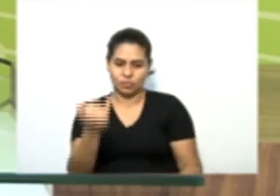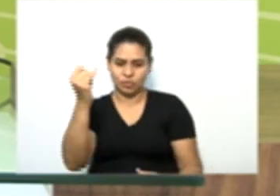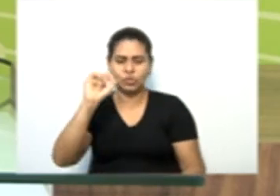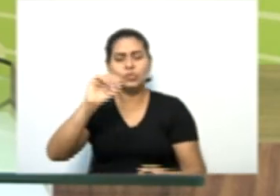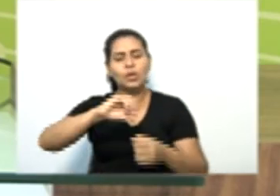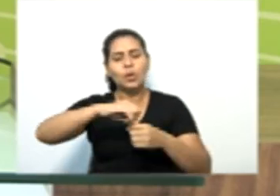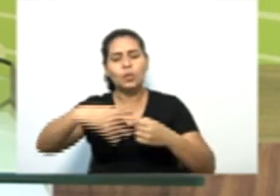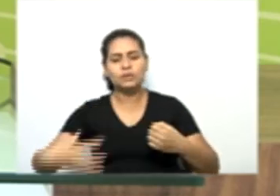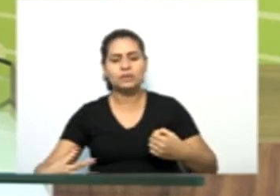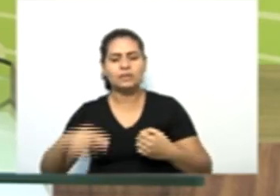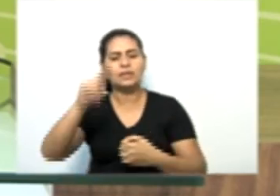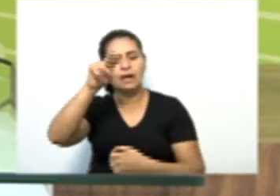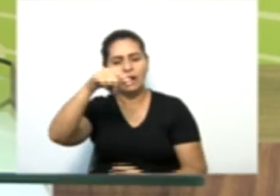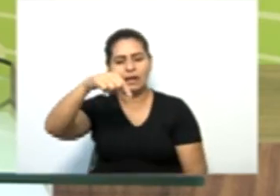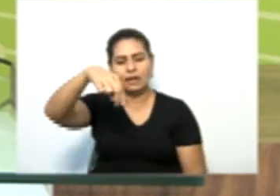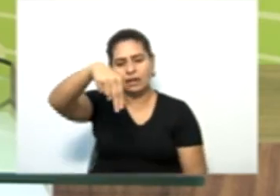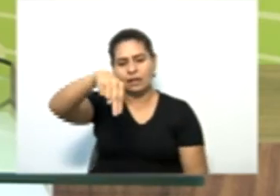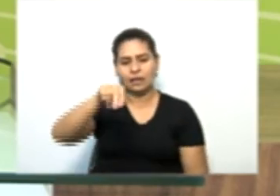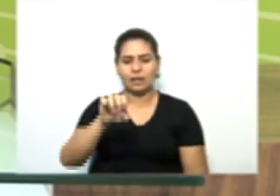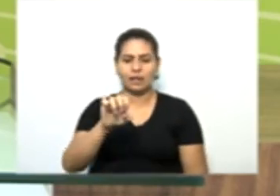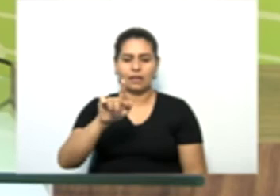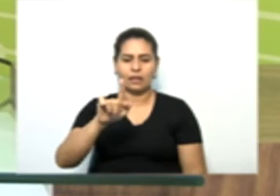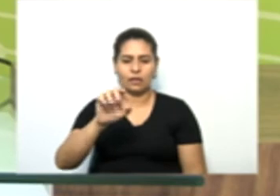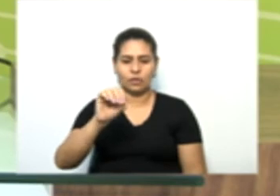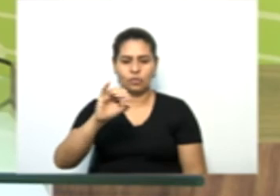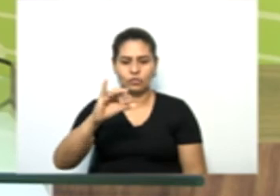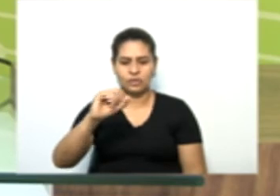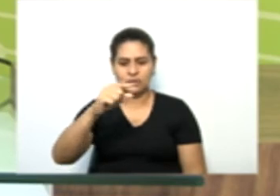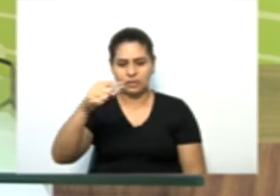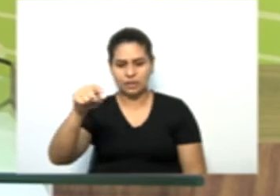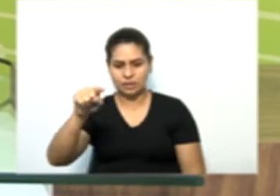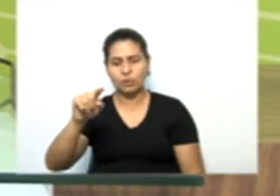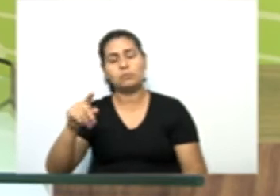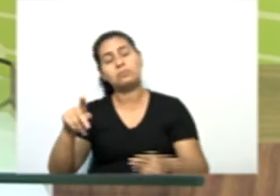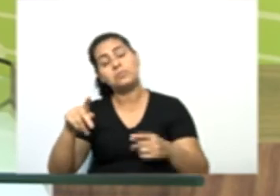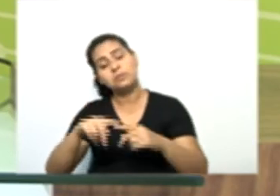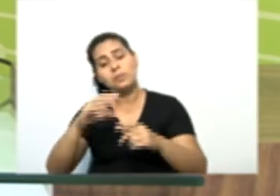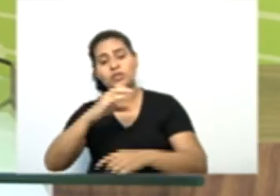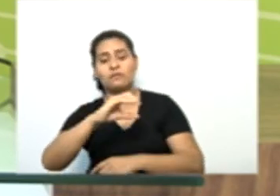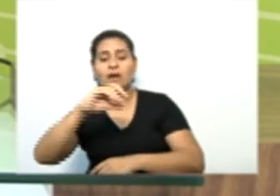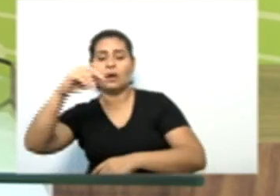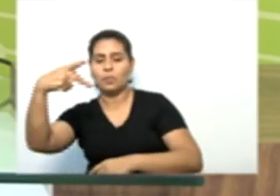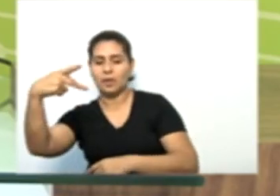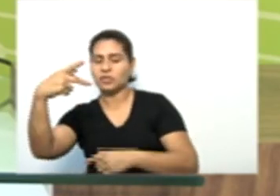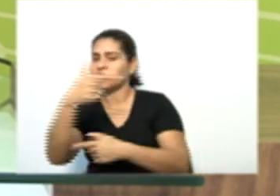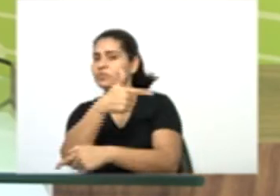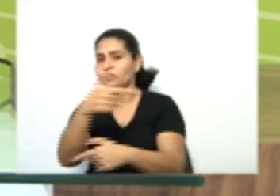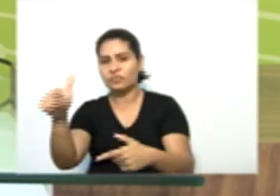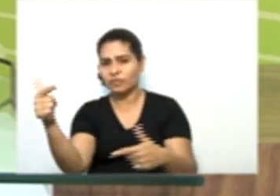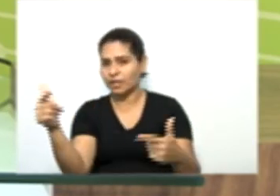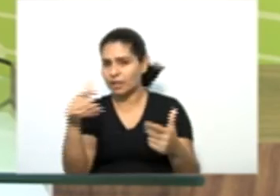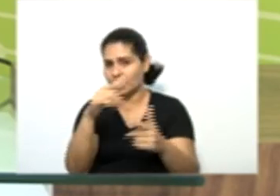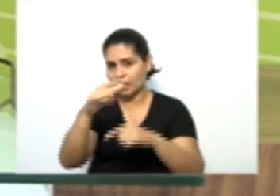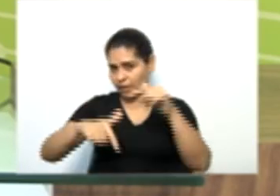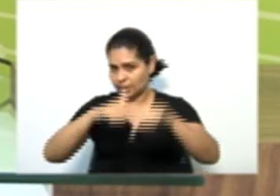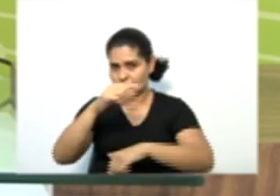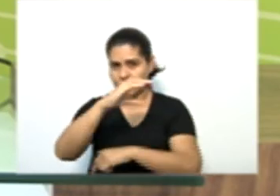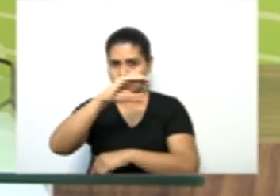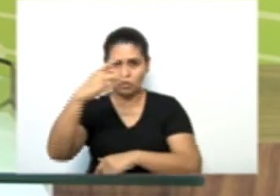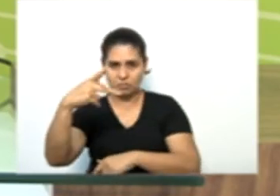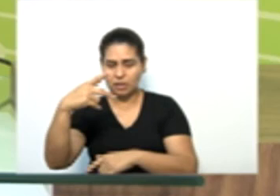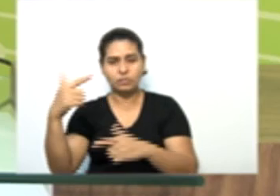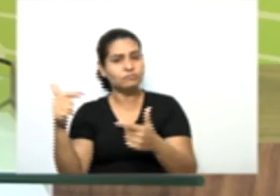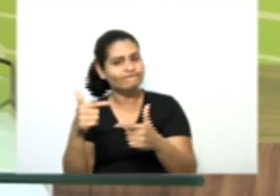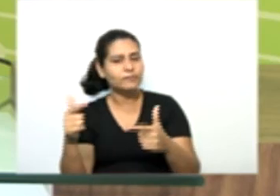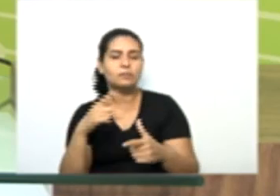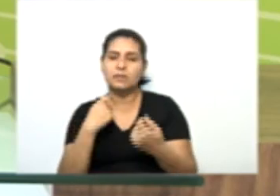de negociação, principalmente para quem vai atuar na área de cooperativismo, ou mesmo quem não vai atuar, porque a negociação é uma constante em nossa vida.